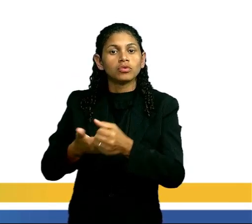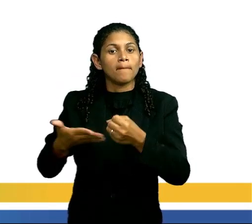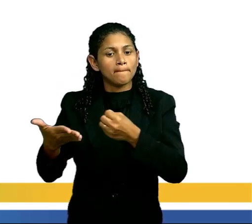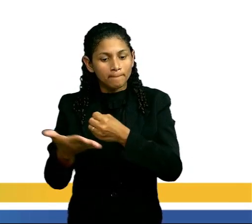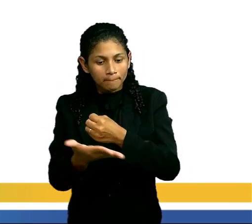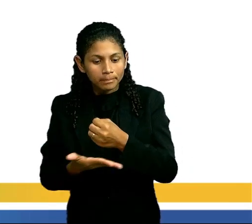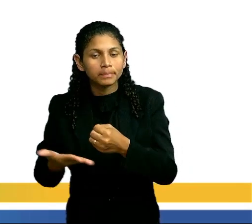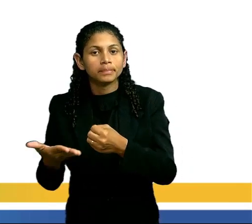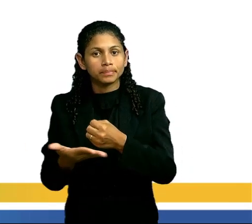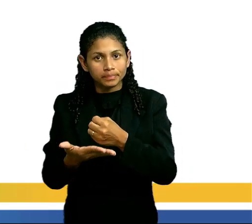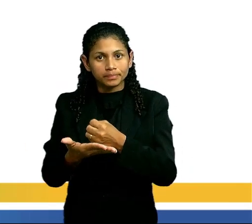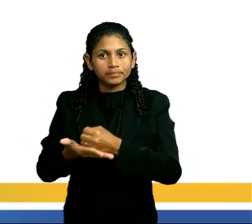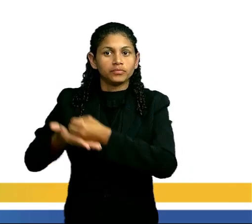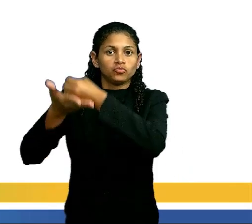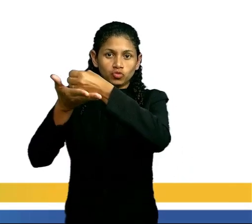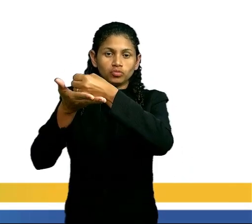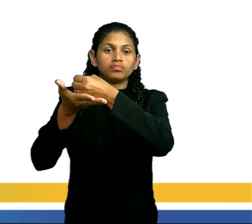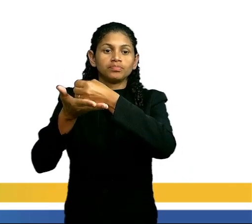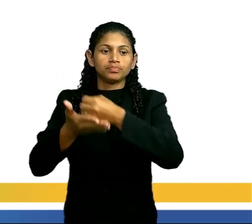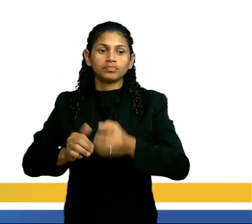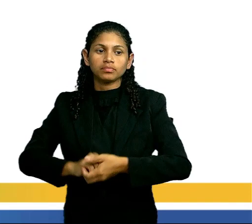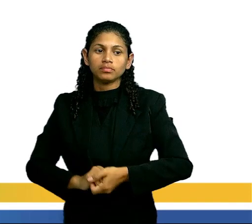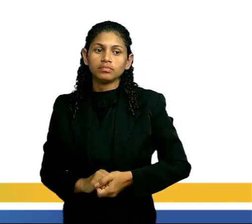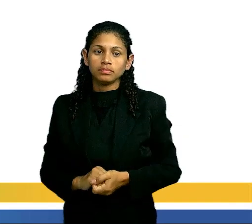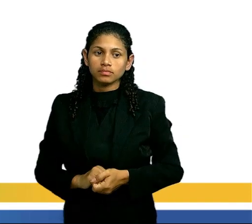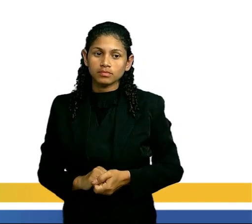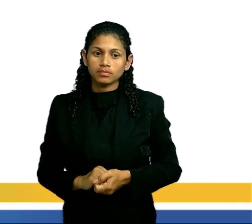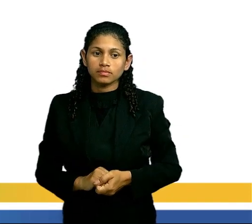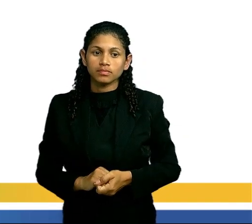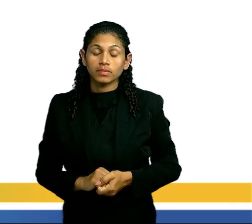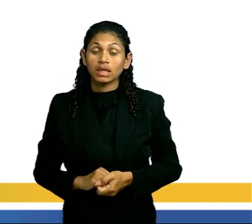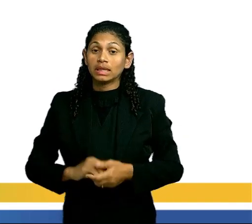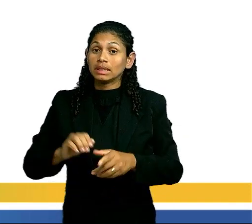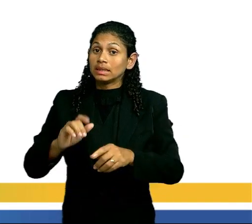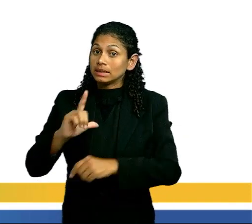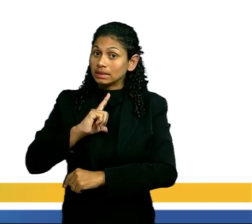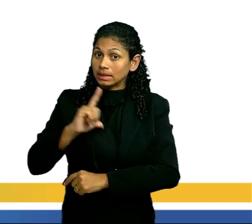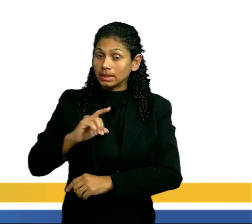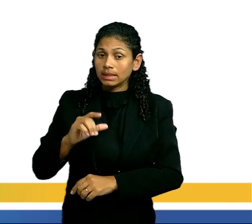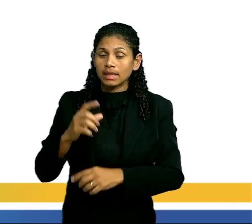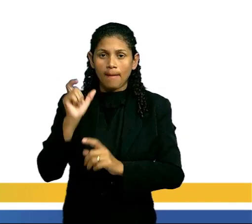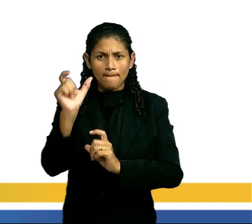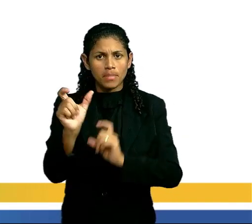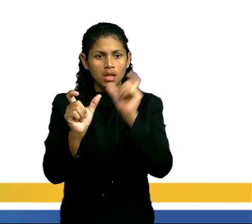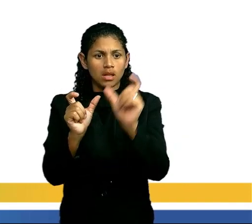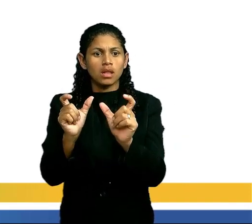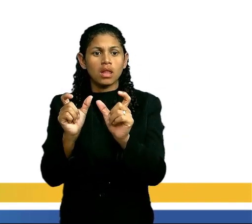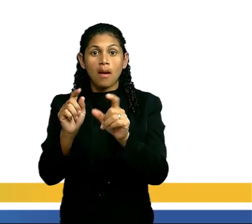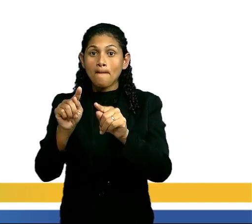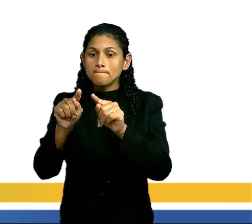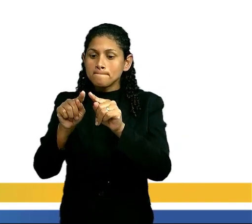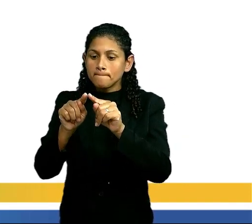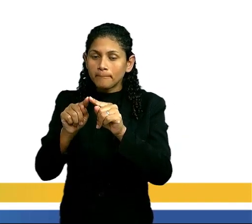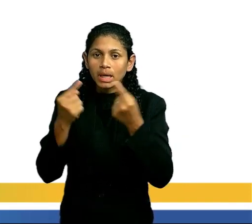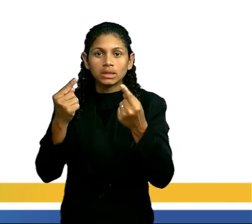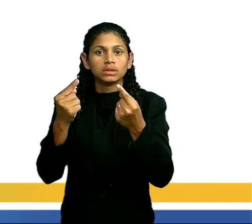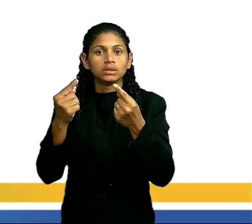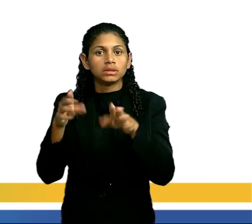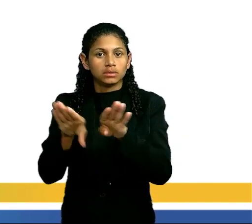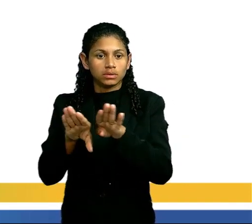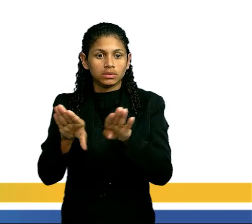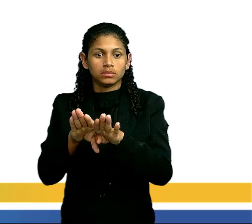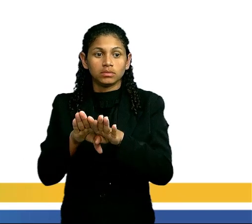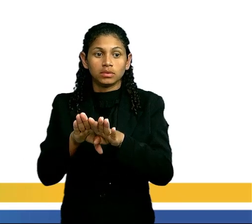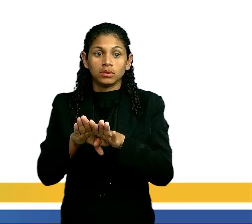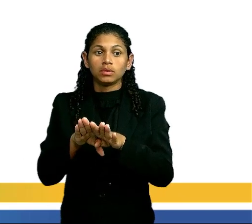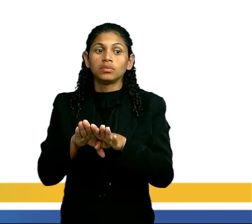palavra também, não é verdade? E isso é um pequeno problema, porque o paralelo deve ter